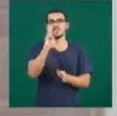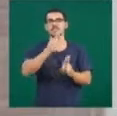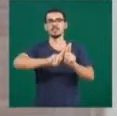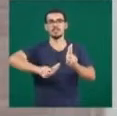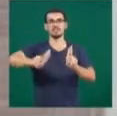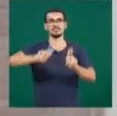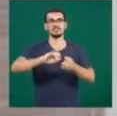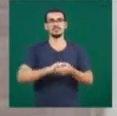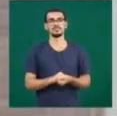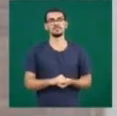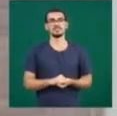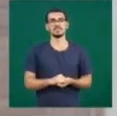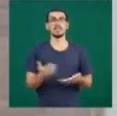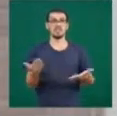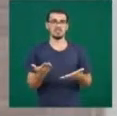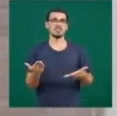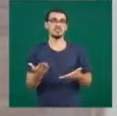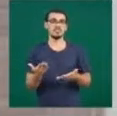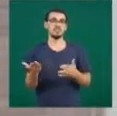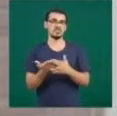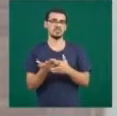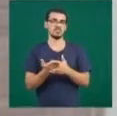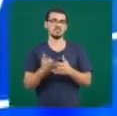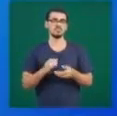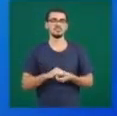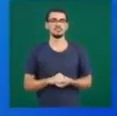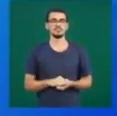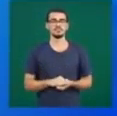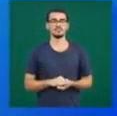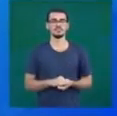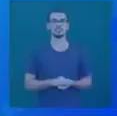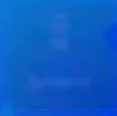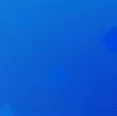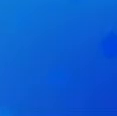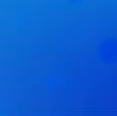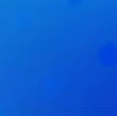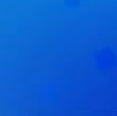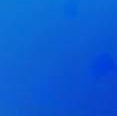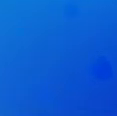da universidade. O TVU Notícias volta em instantes. Até já.